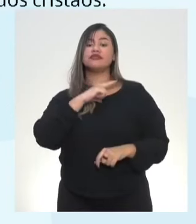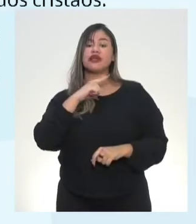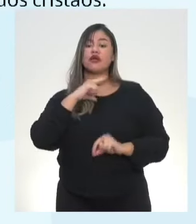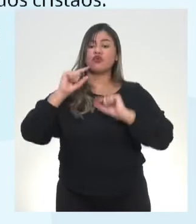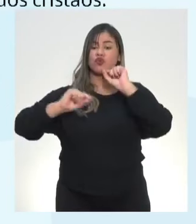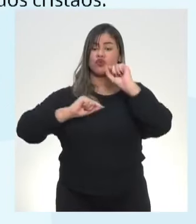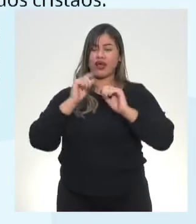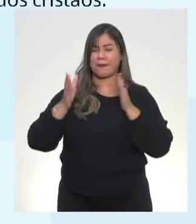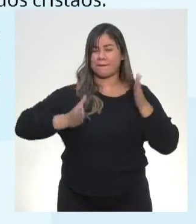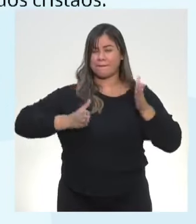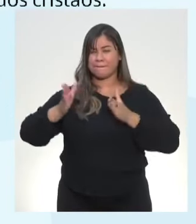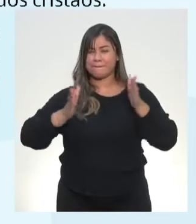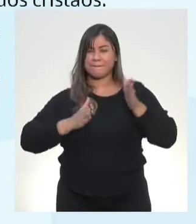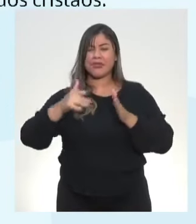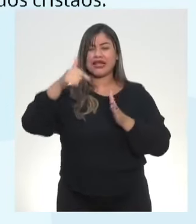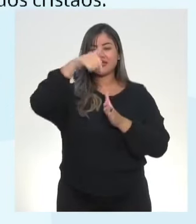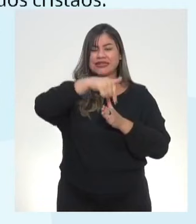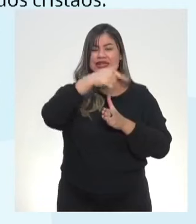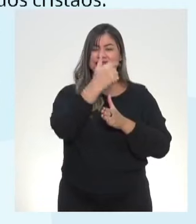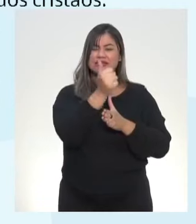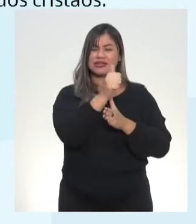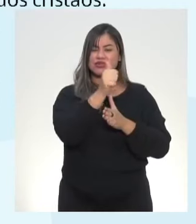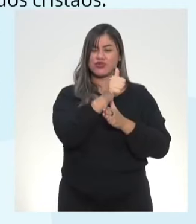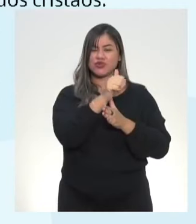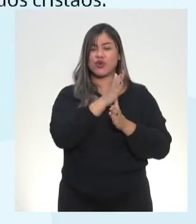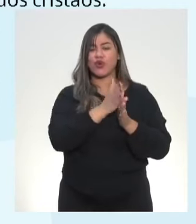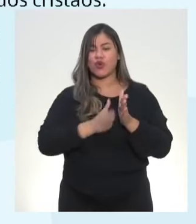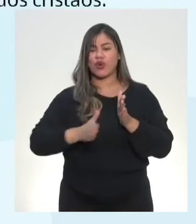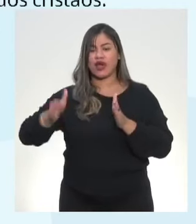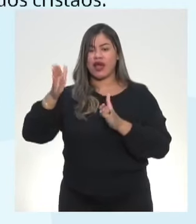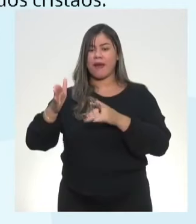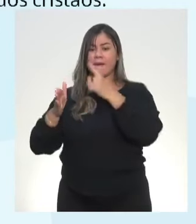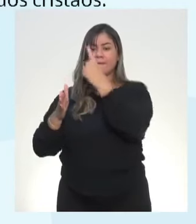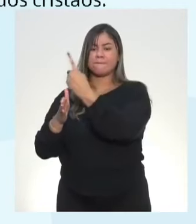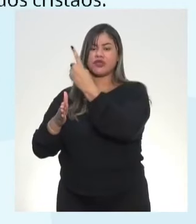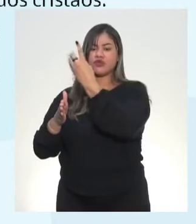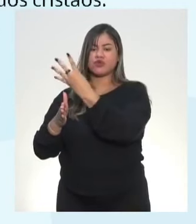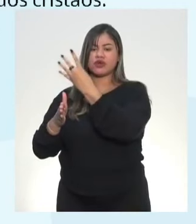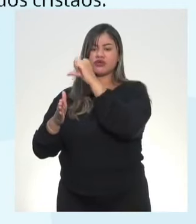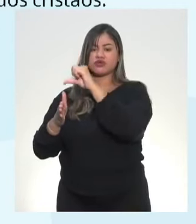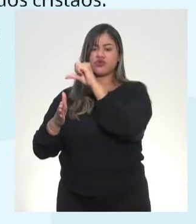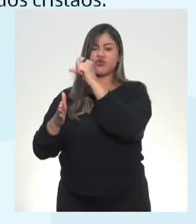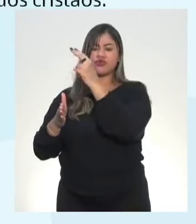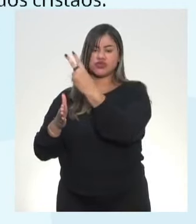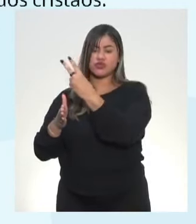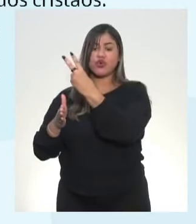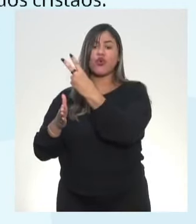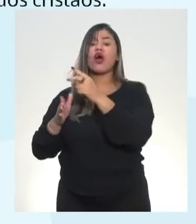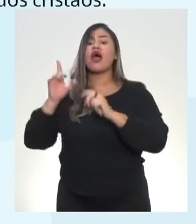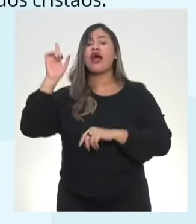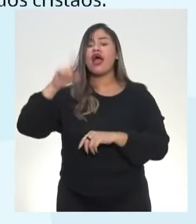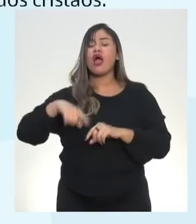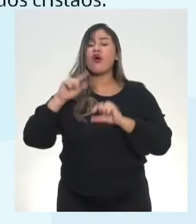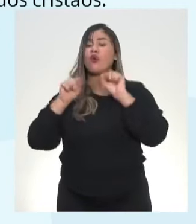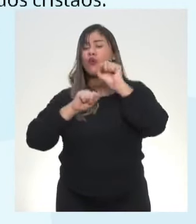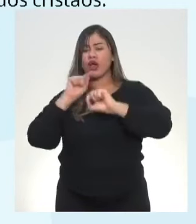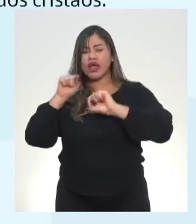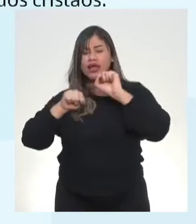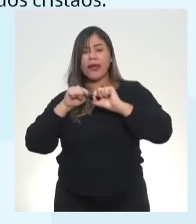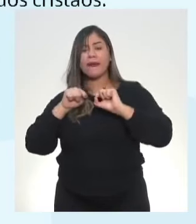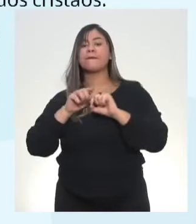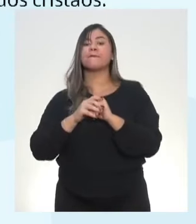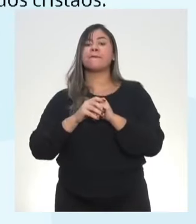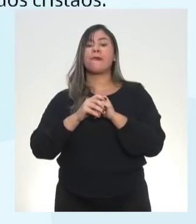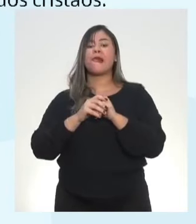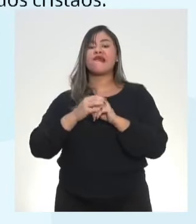que compreende entre 711 e 1492 foi marcado, entre outros fatores,